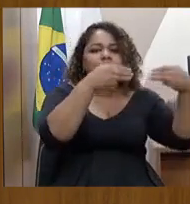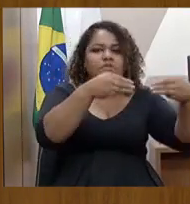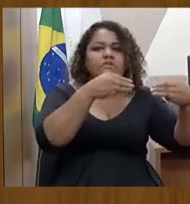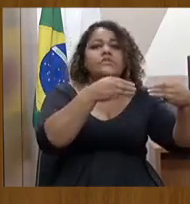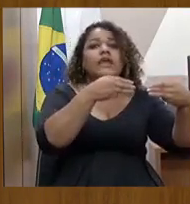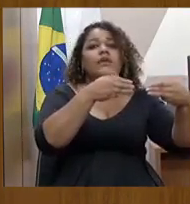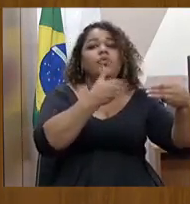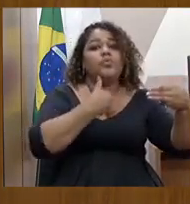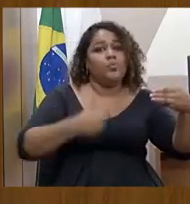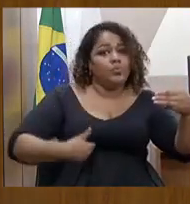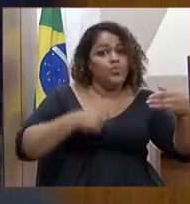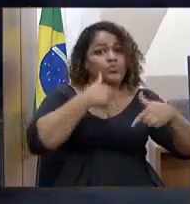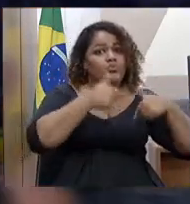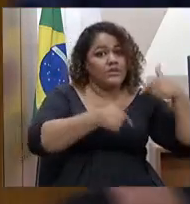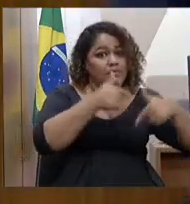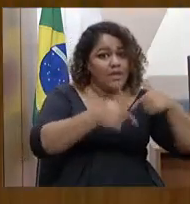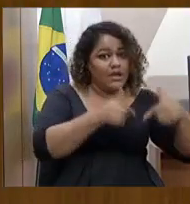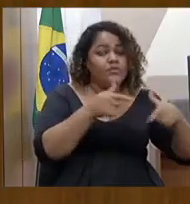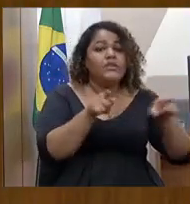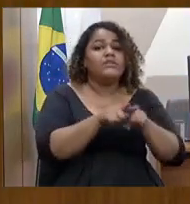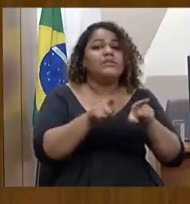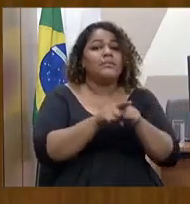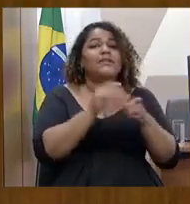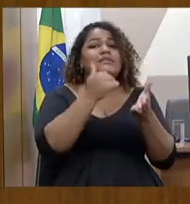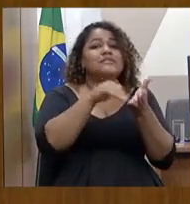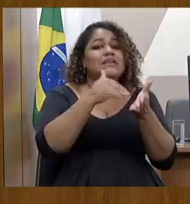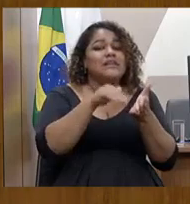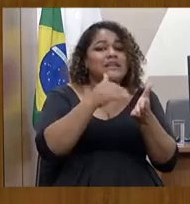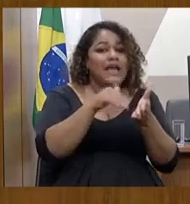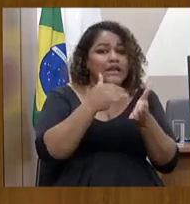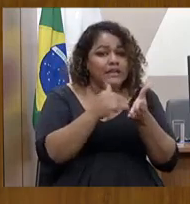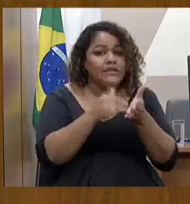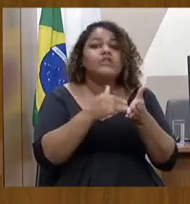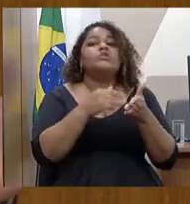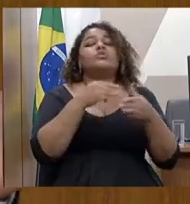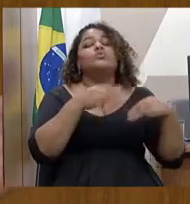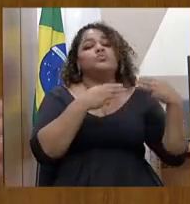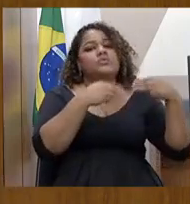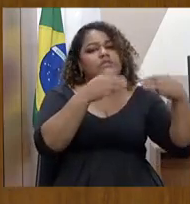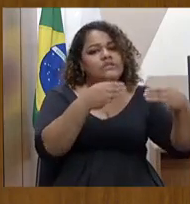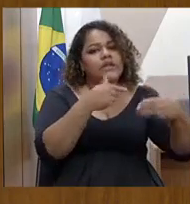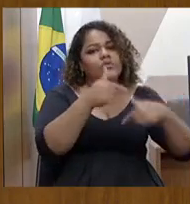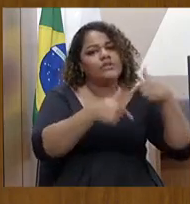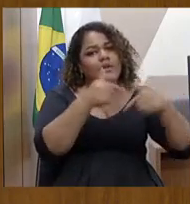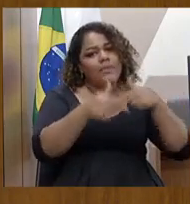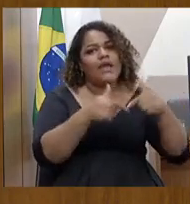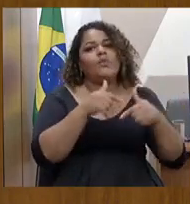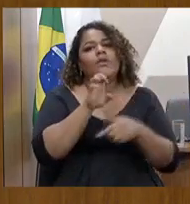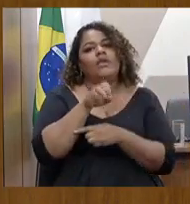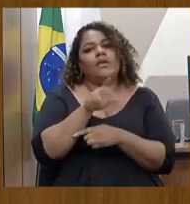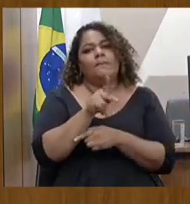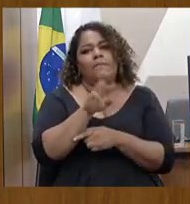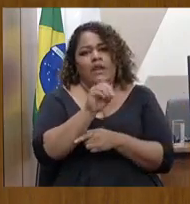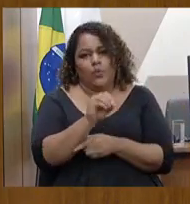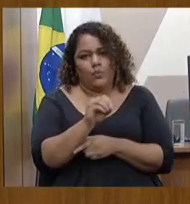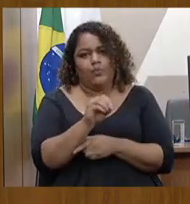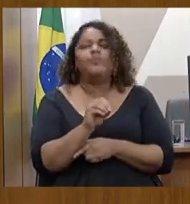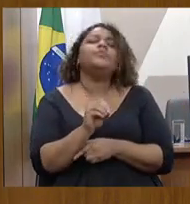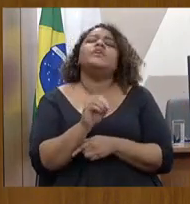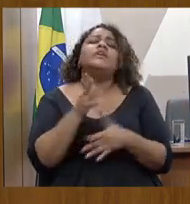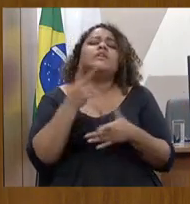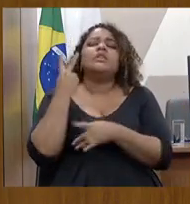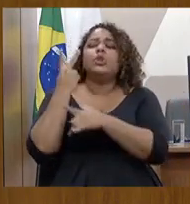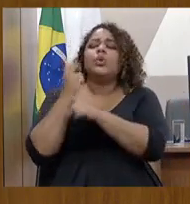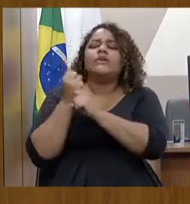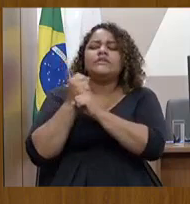inspeção do Ministério do Trabalho e Emprego então o que que a gente pode perceber nesse nesses dois últimos anos ocorreram um